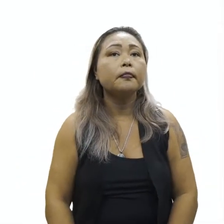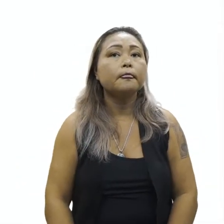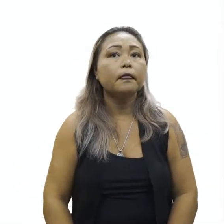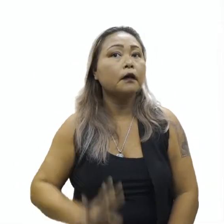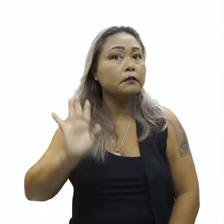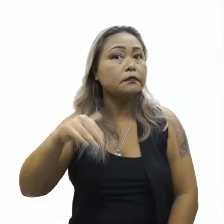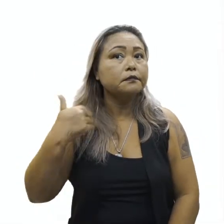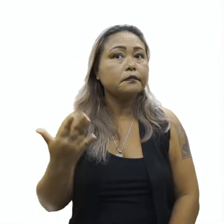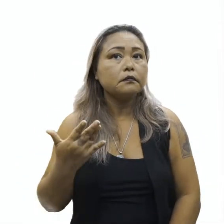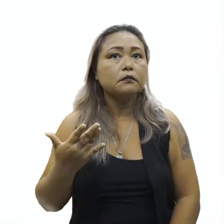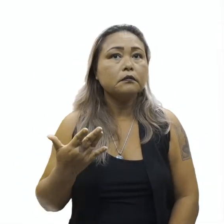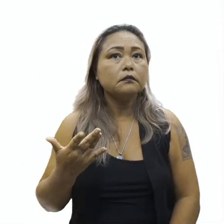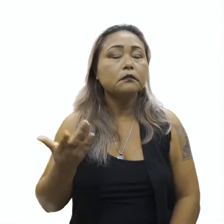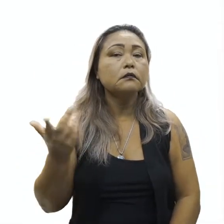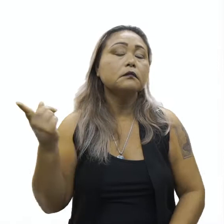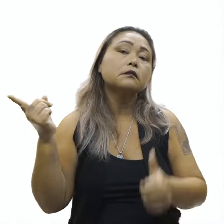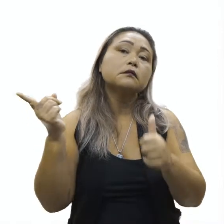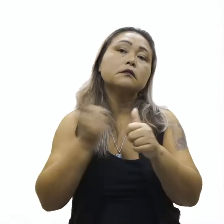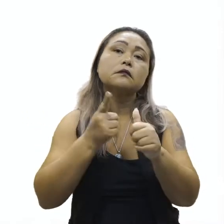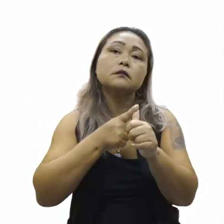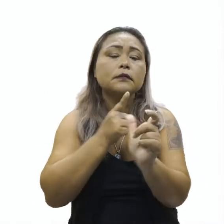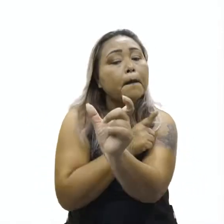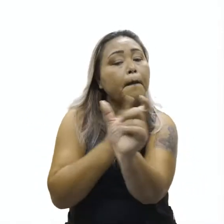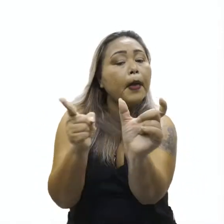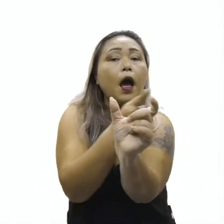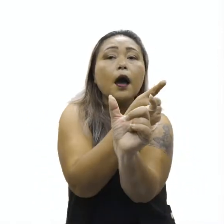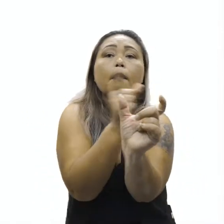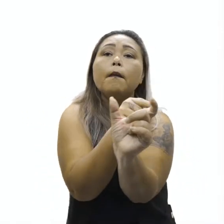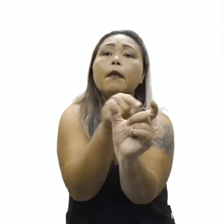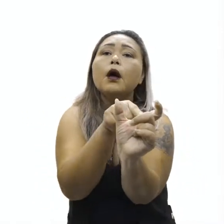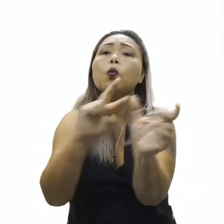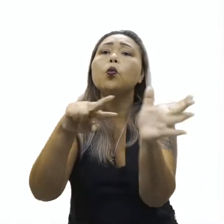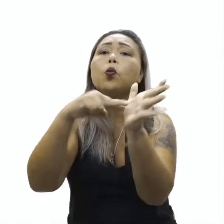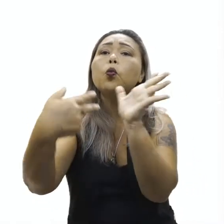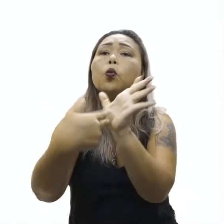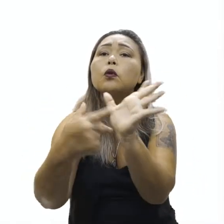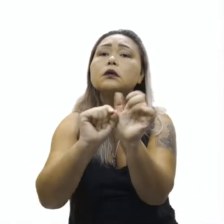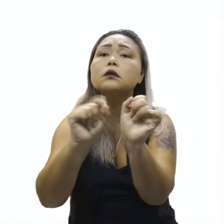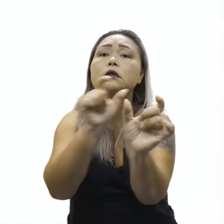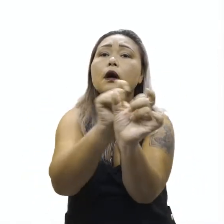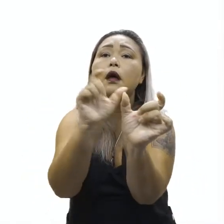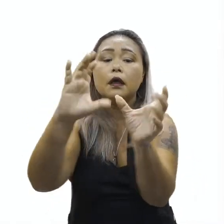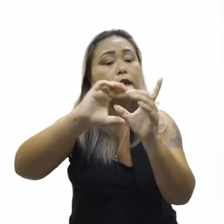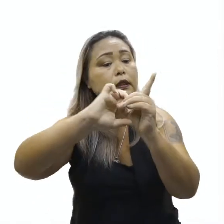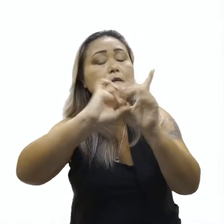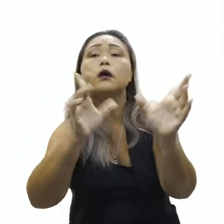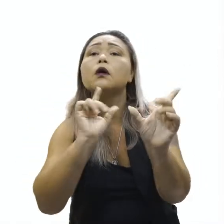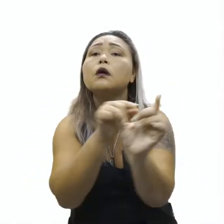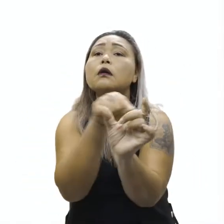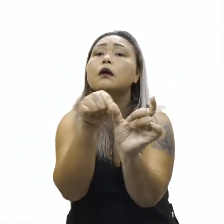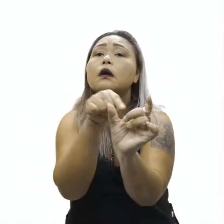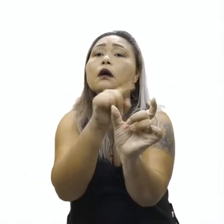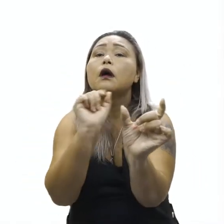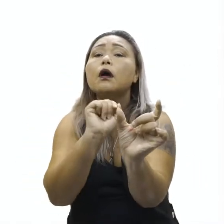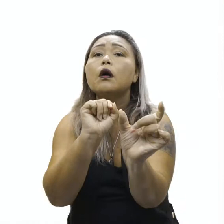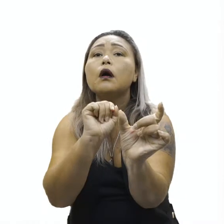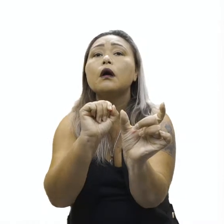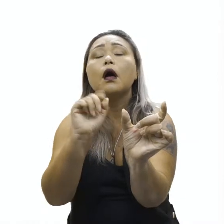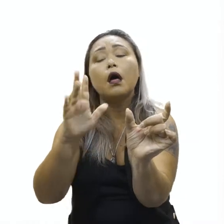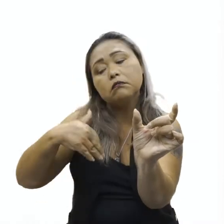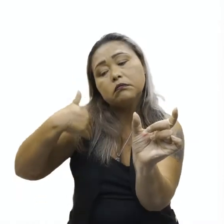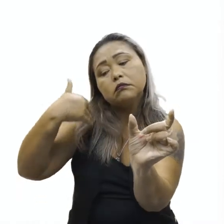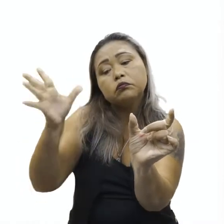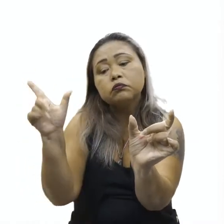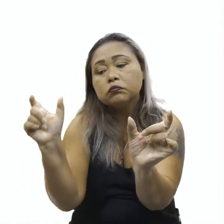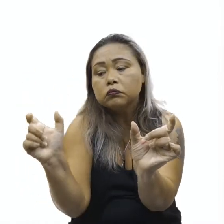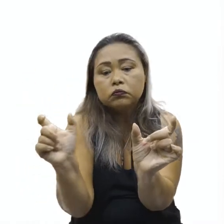Então, gente, vamos primeiro para a etimologia da palavra, né? O que significa democracia? Ela deriva, né, da junção